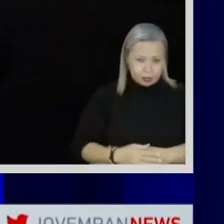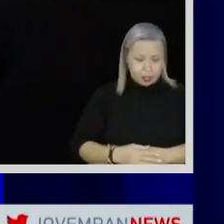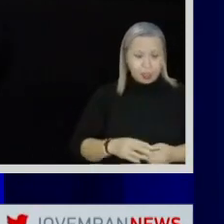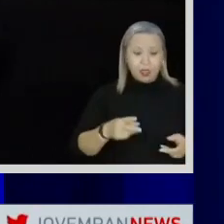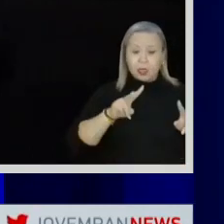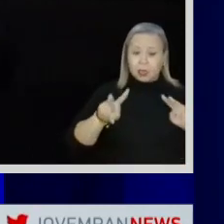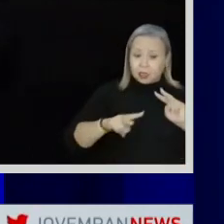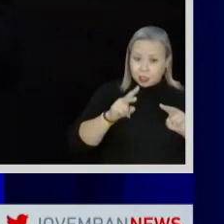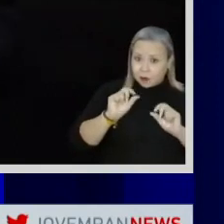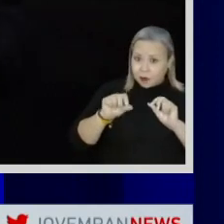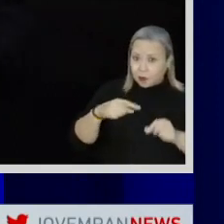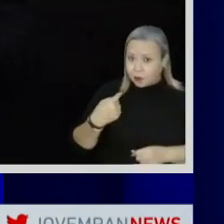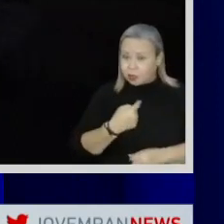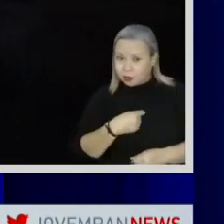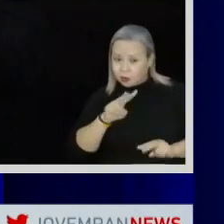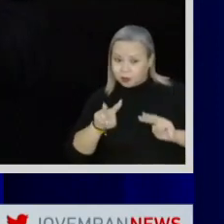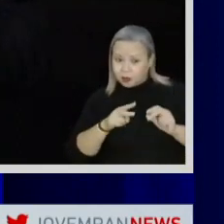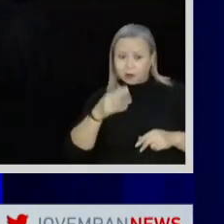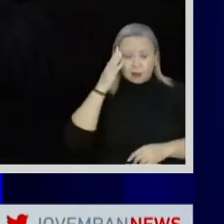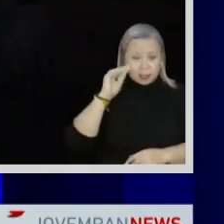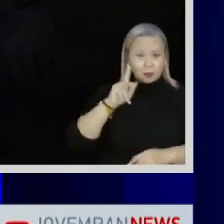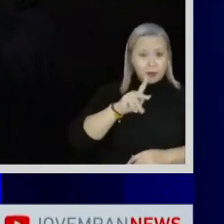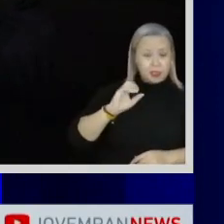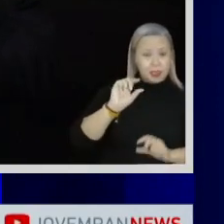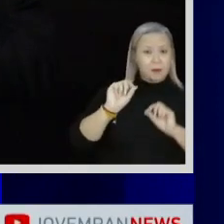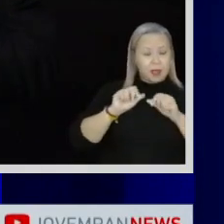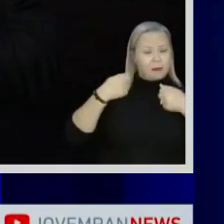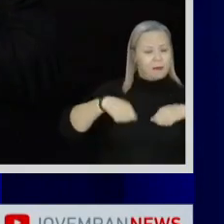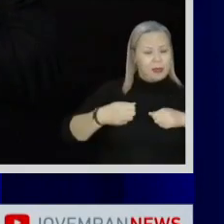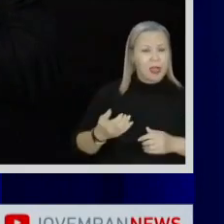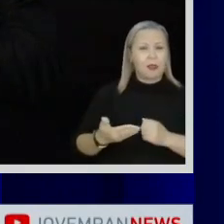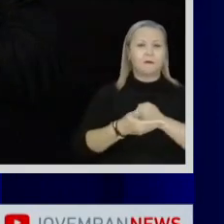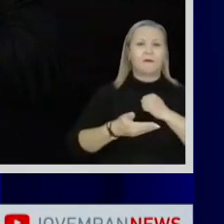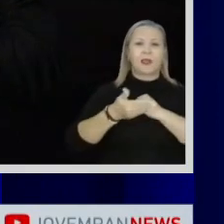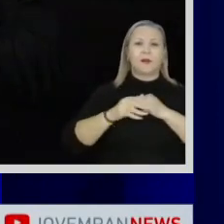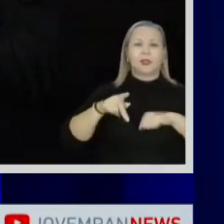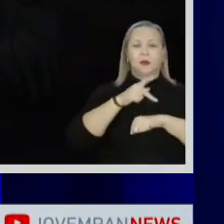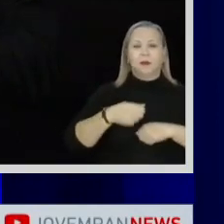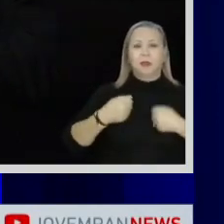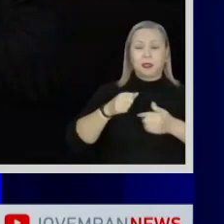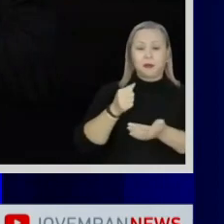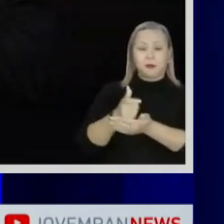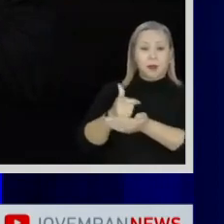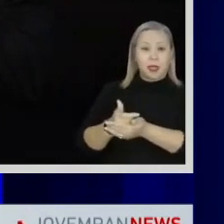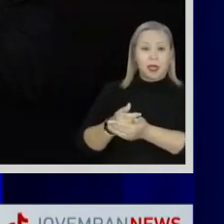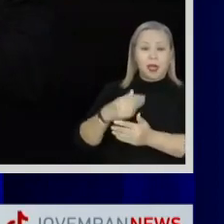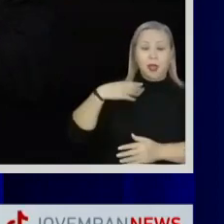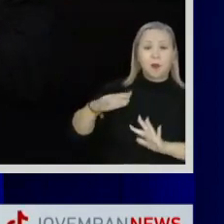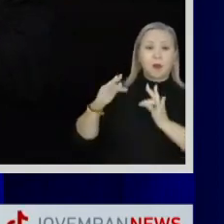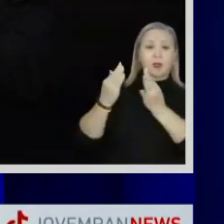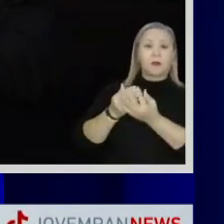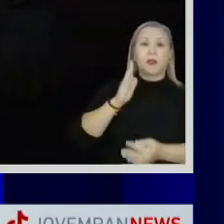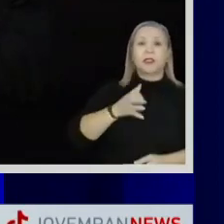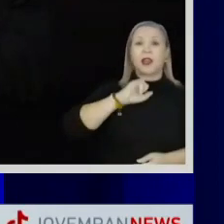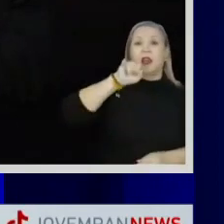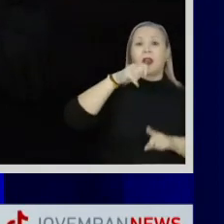imprensa que está narrando os fatos verídicos, ela está sendo perseguida. Será que ele falou da Jovem Pan? Eu acho que dessa vez